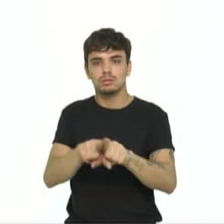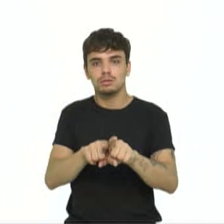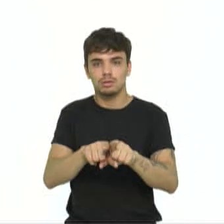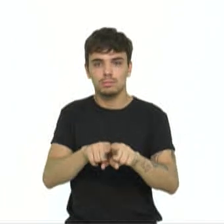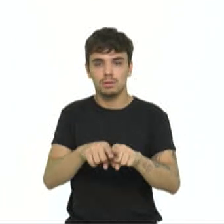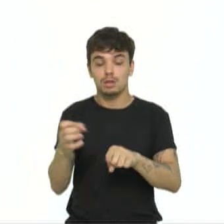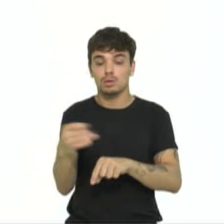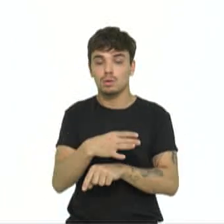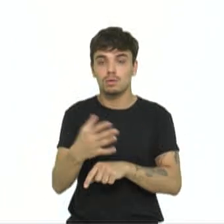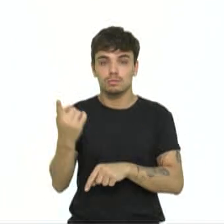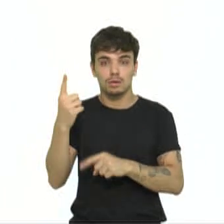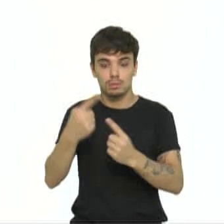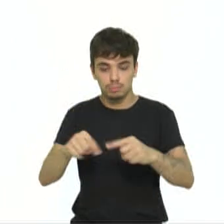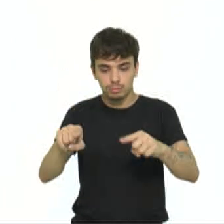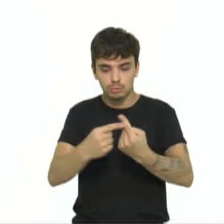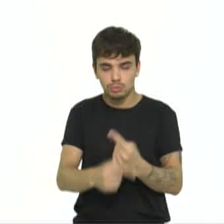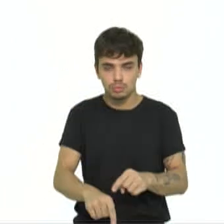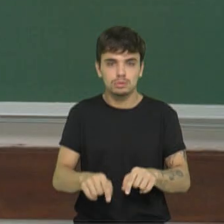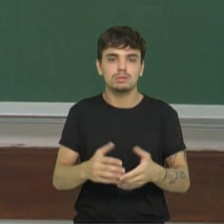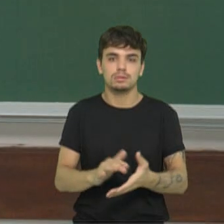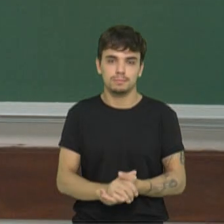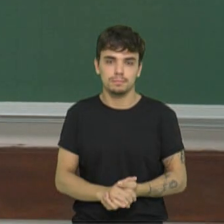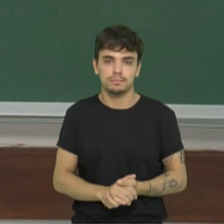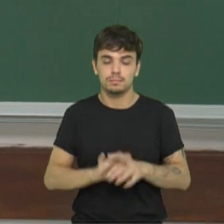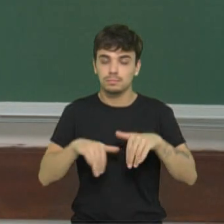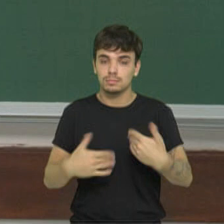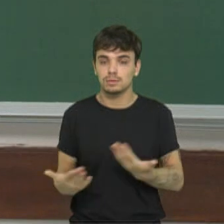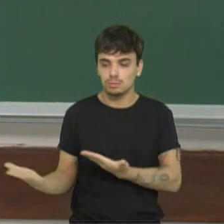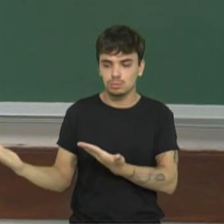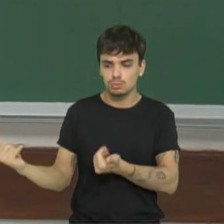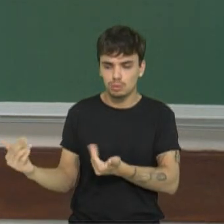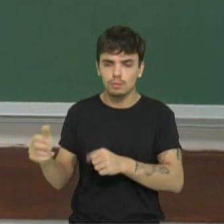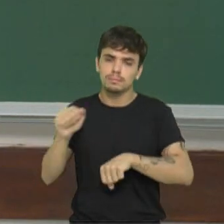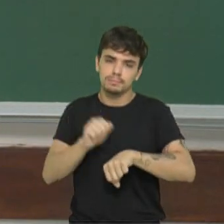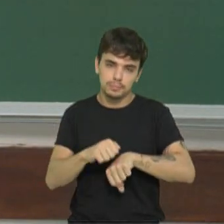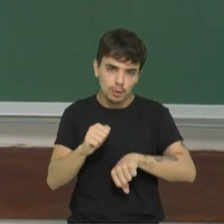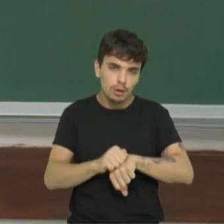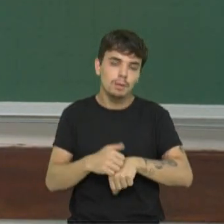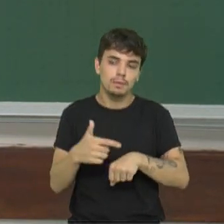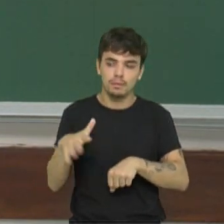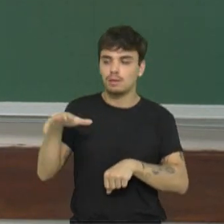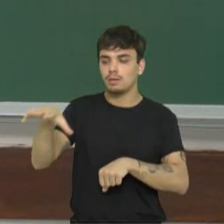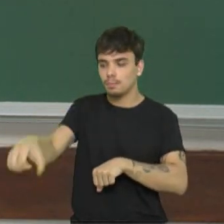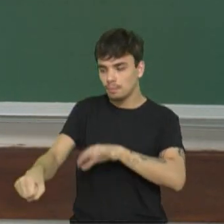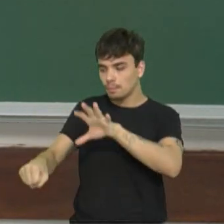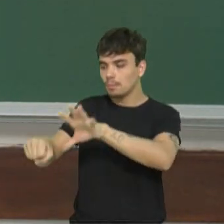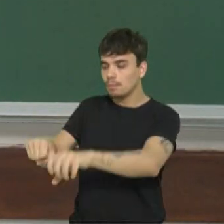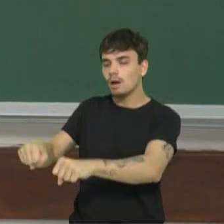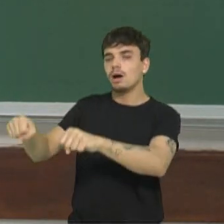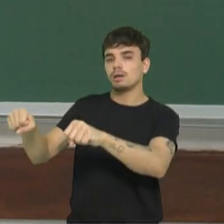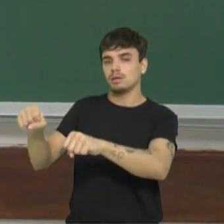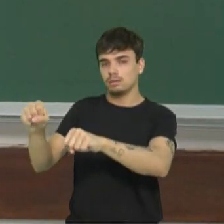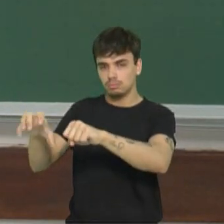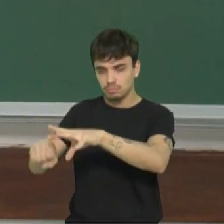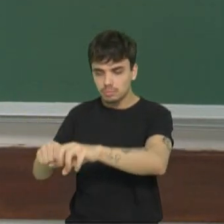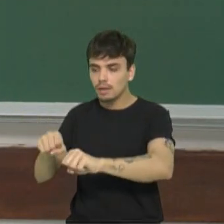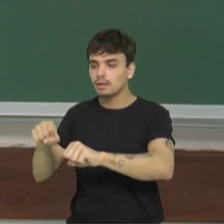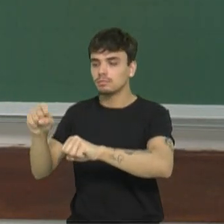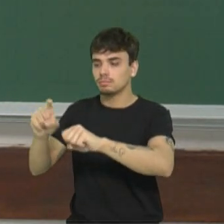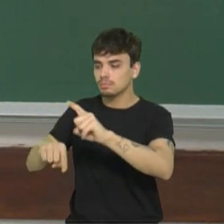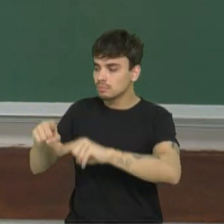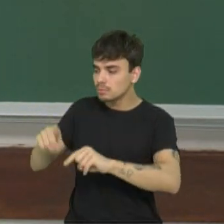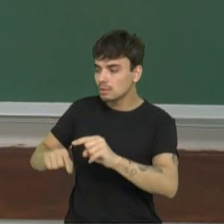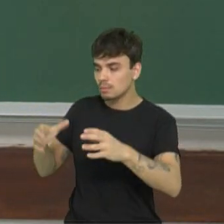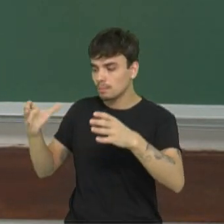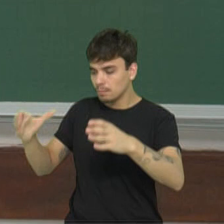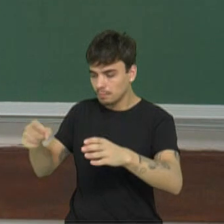esses vinis, tá? Então, os jovens pobres, claro, vão lá, pegam esses toca-discos, pegam